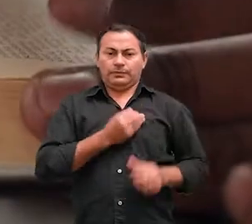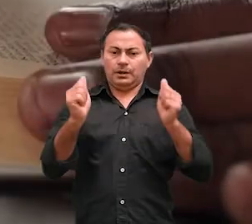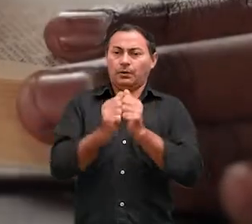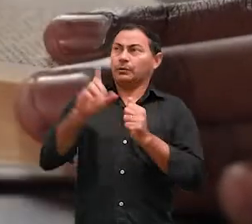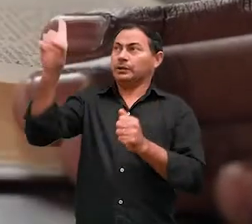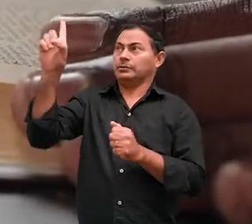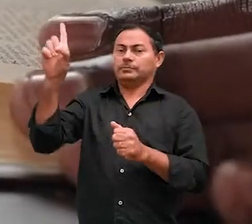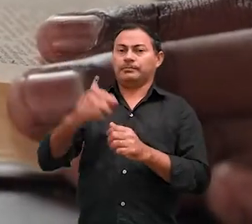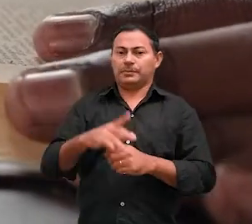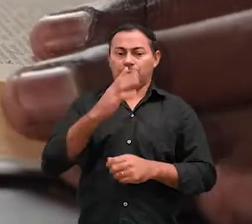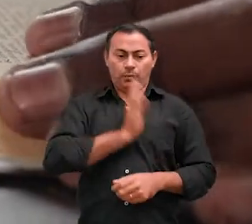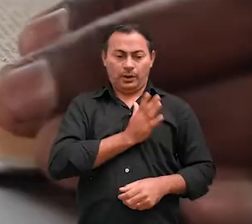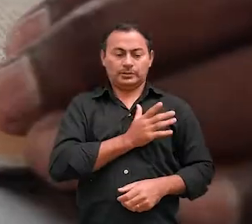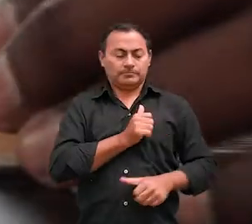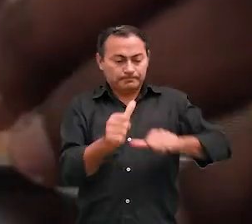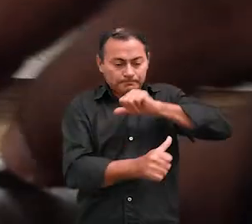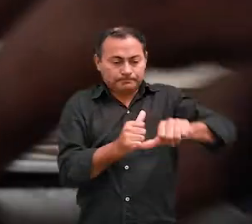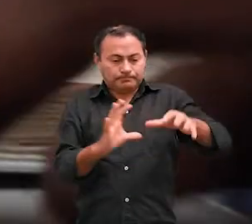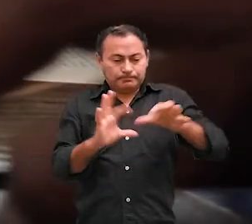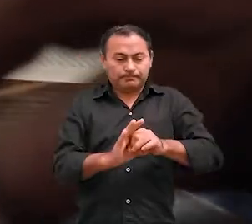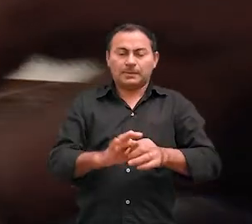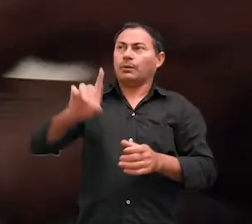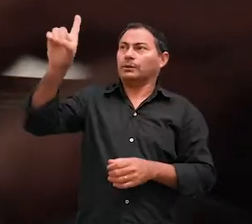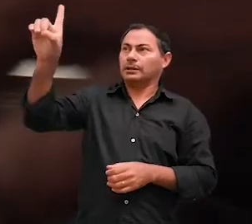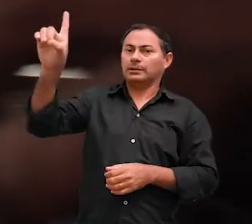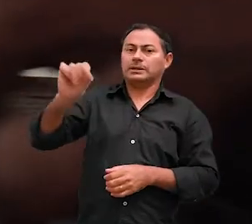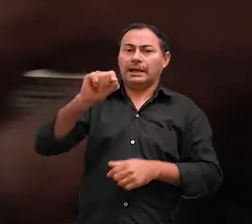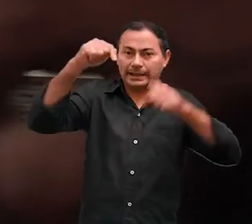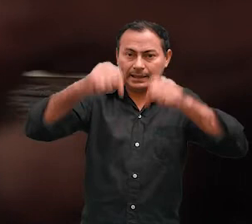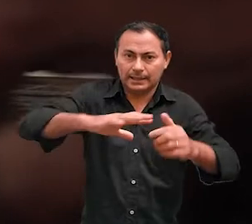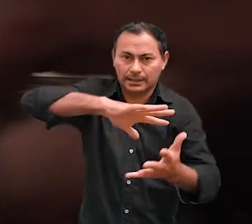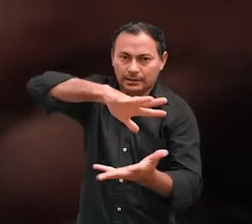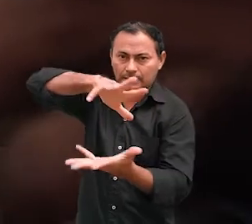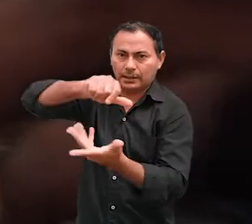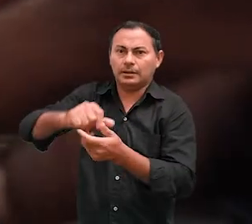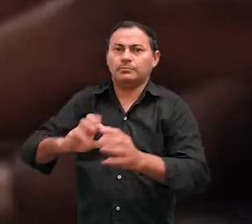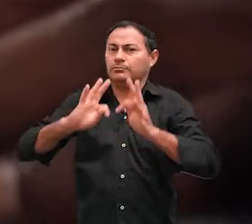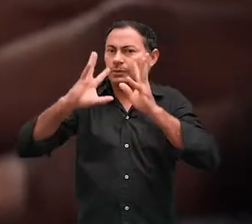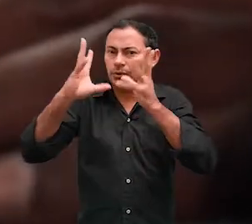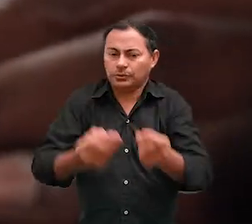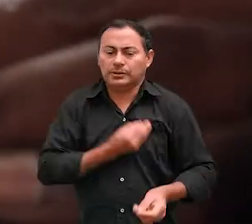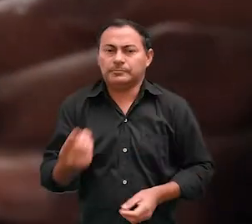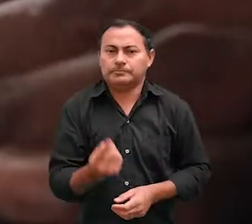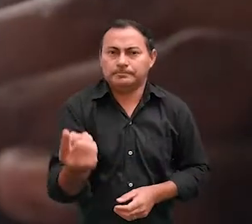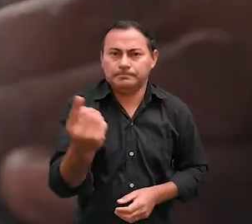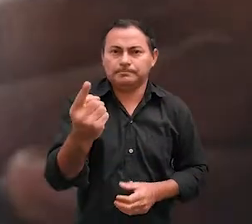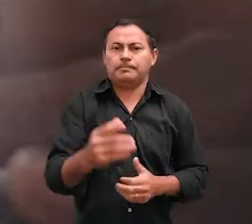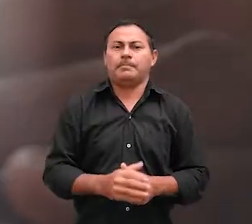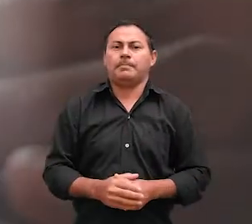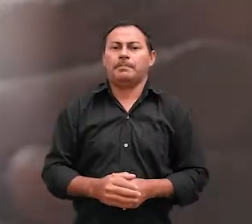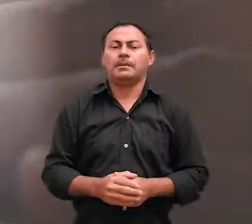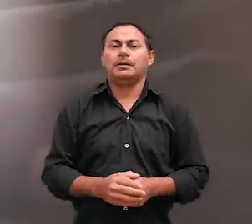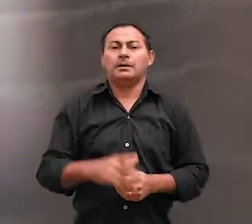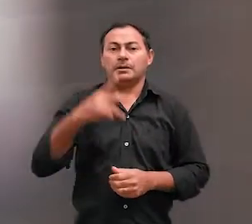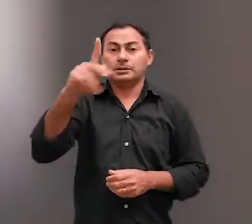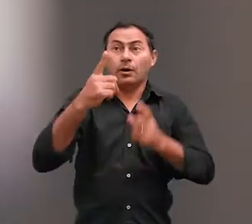vida com Deus seu coração deve estar revestido pela vida com Deus aqui na terra e por toda eternidade